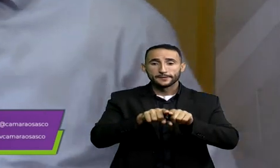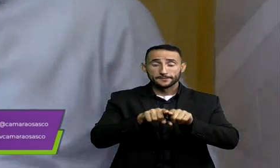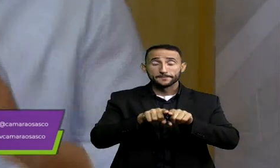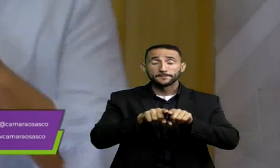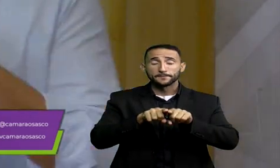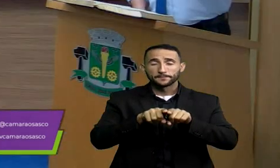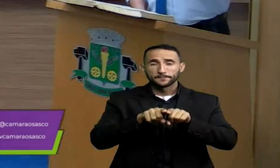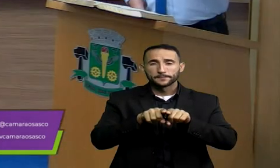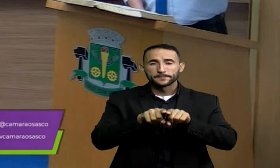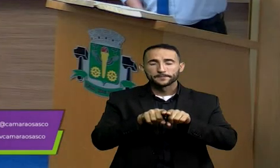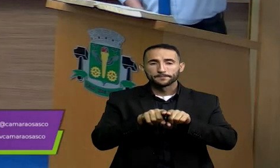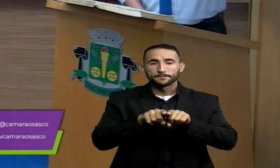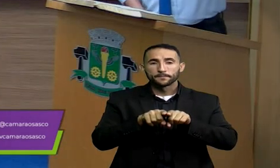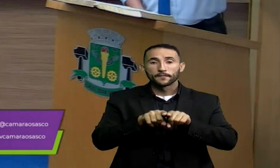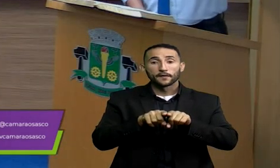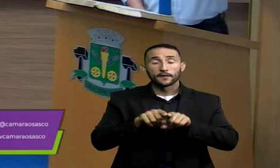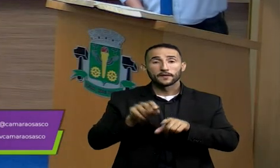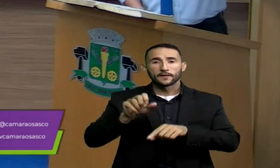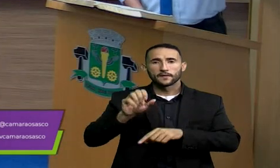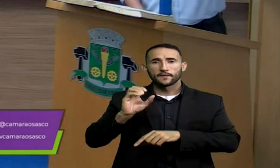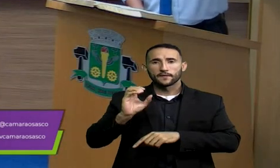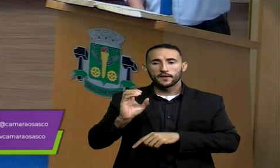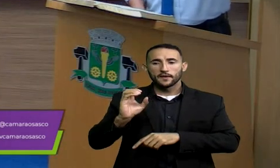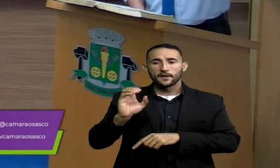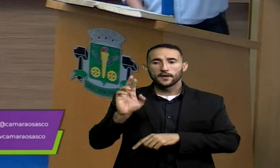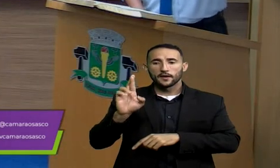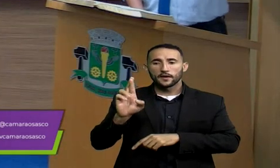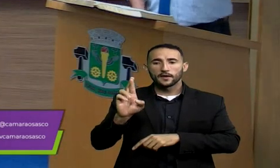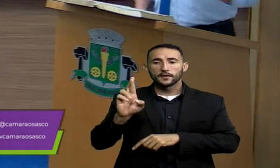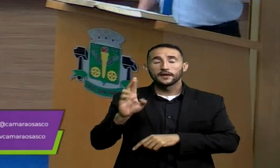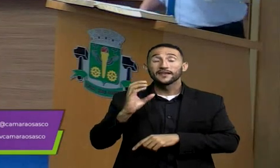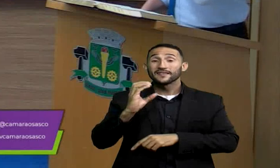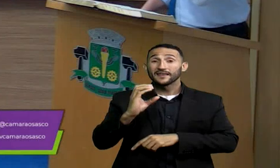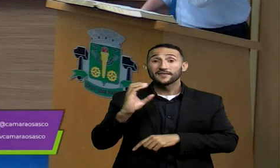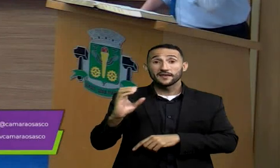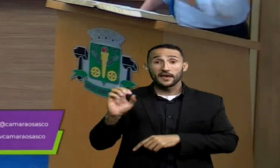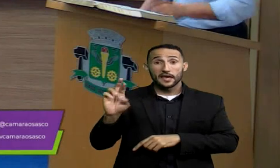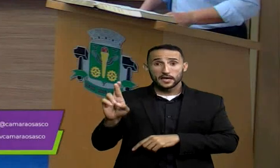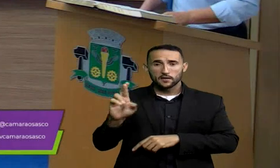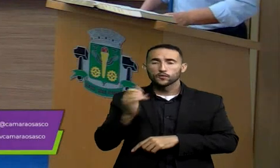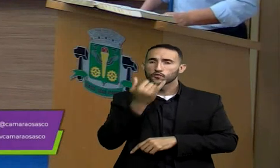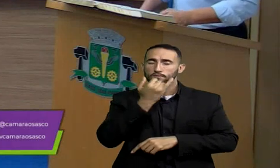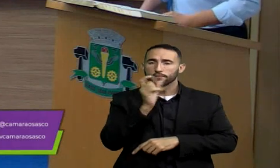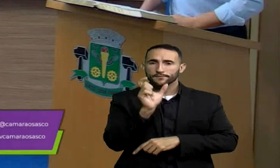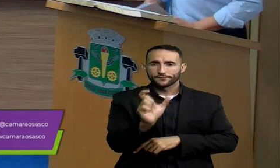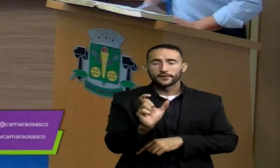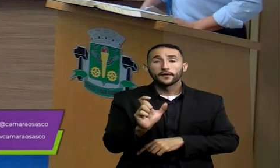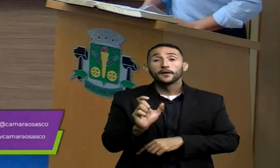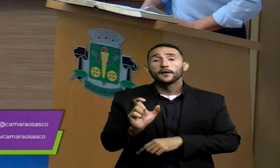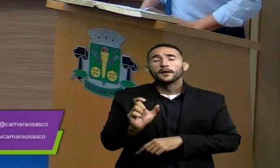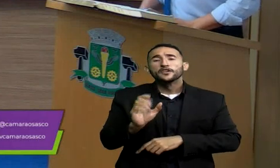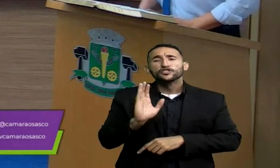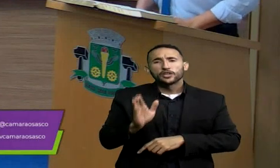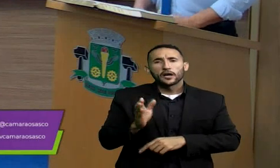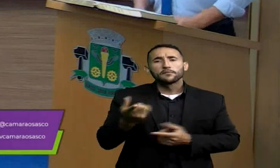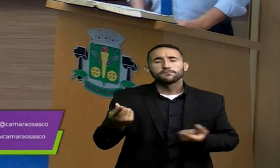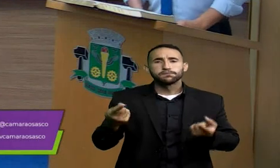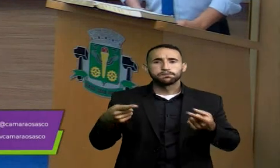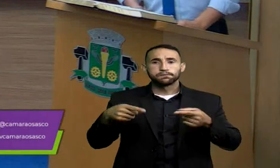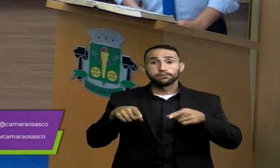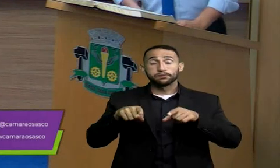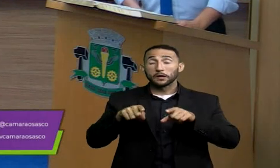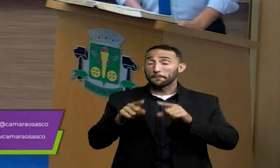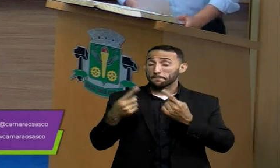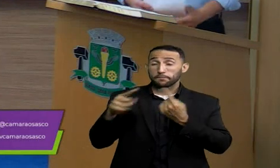a a CR da dos pedágios CCR aliás desculpa dos pedágios ali que nós já fizemos tanta briga contra